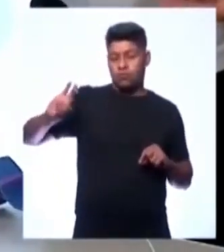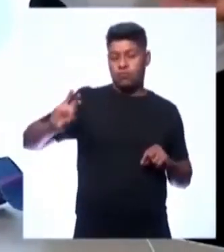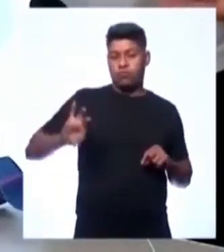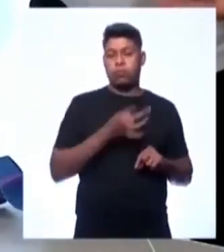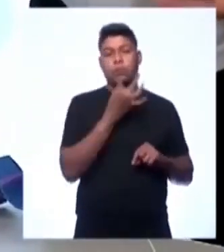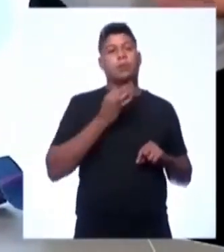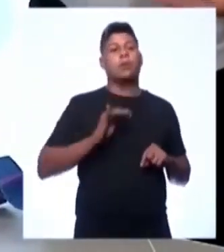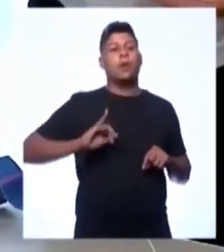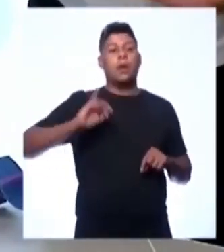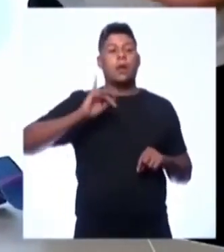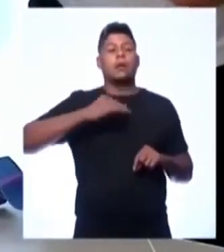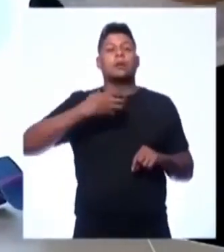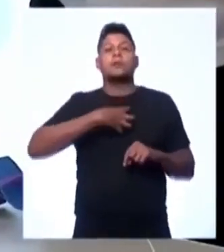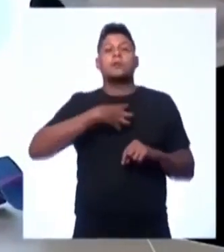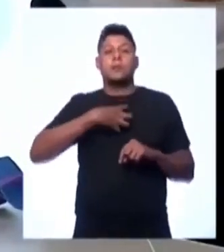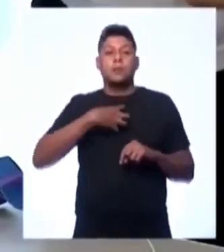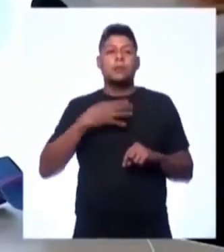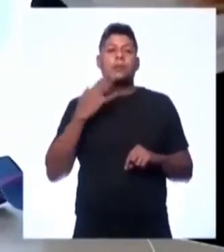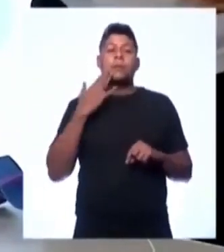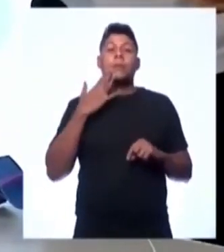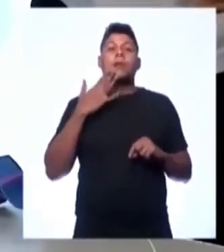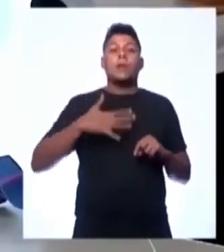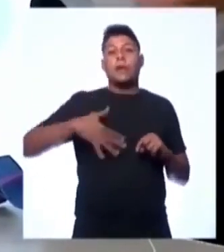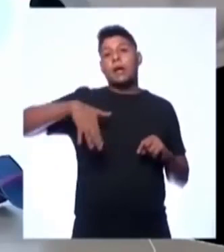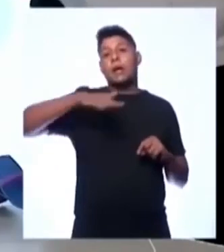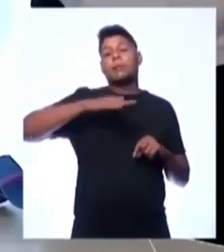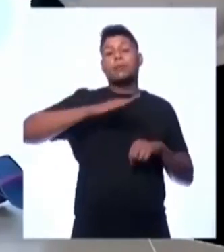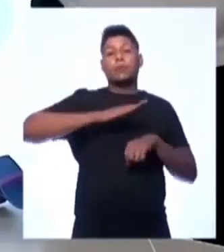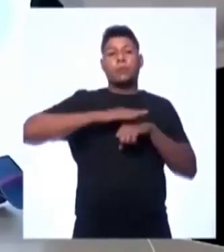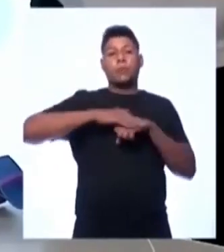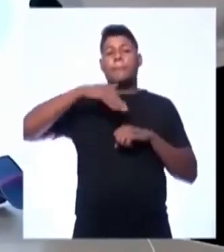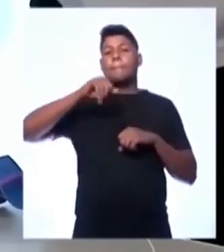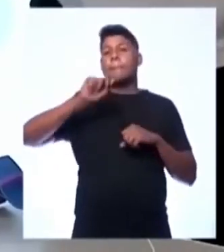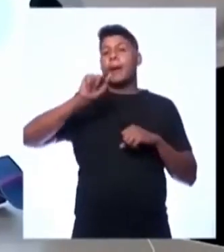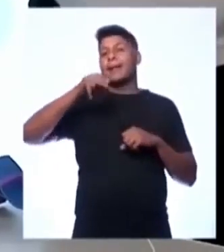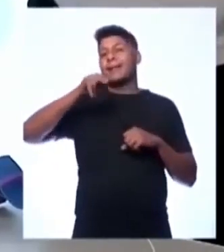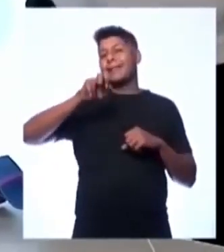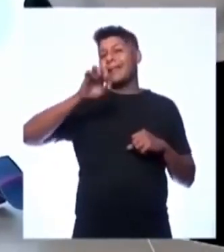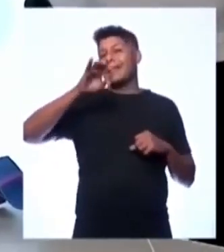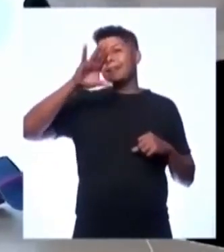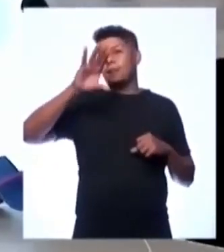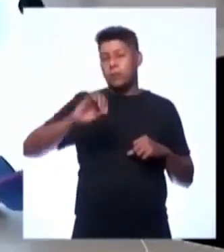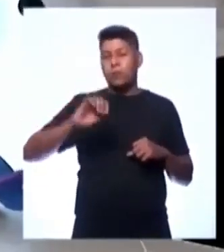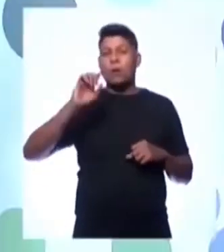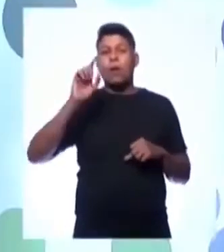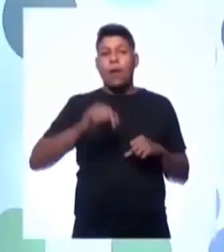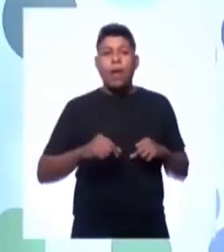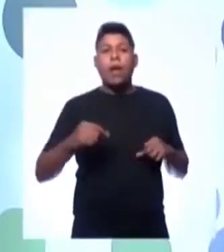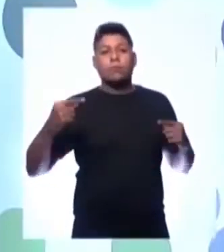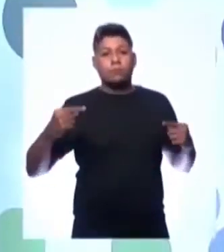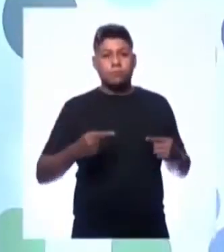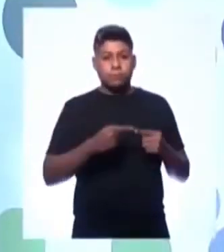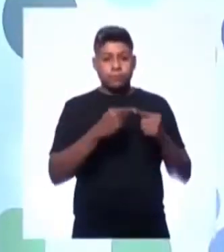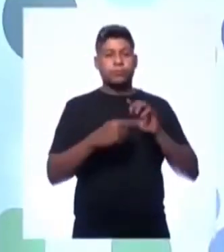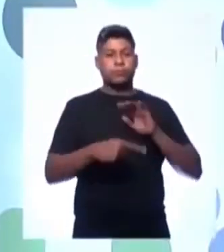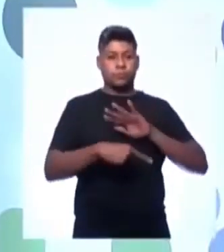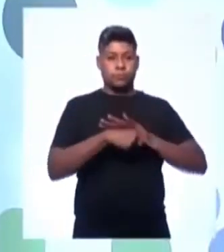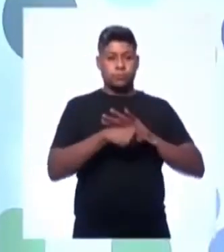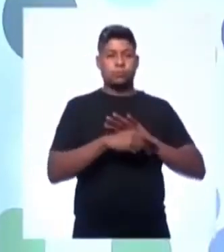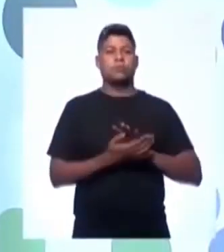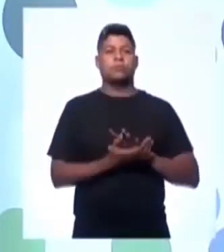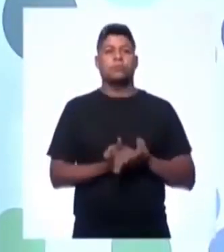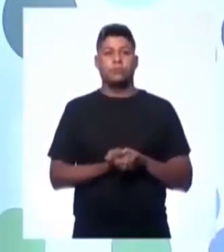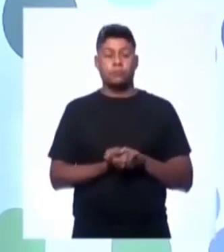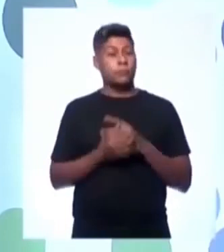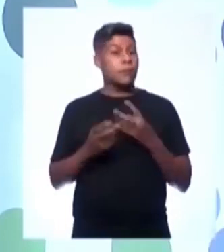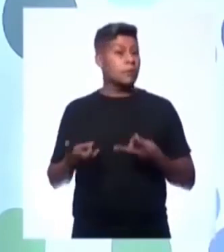elétrica aqui nesse sentido. Então, o campo magnético e a corrente elétrica vão ficar perpendiculares um ao outro. E